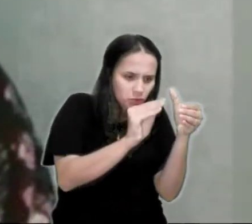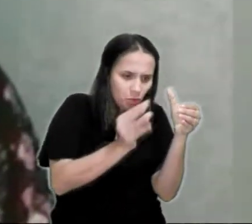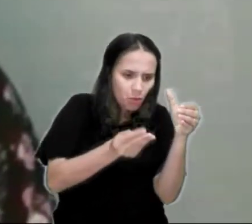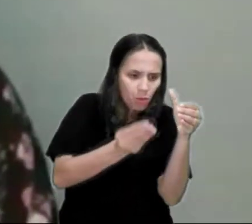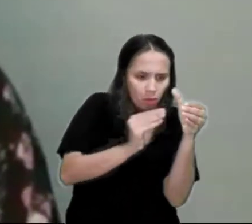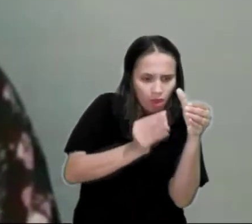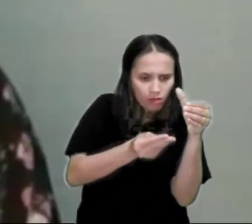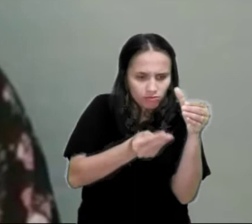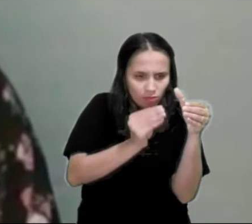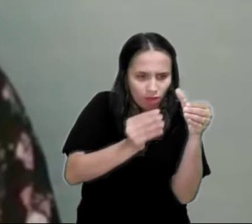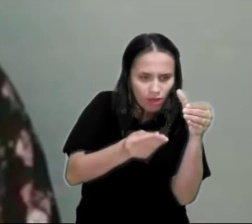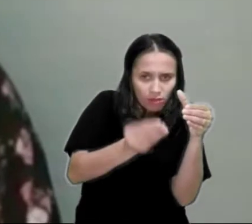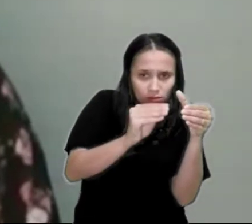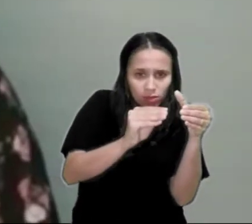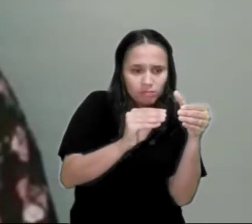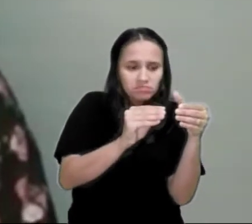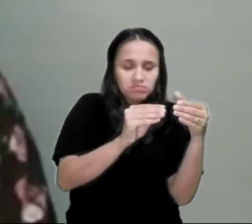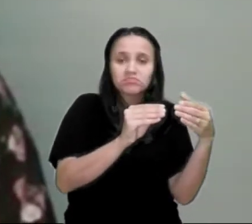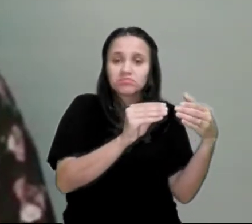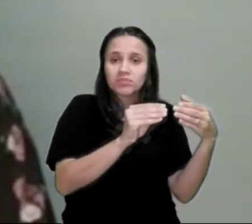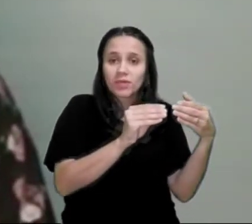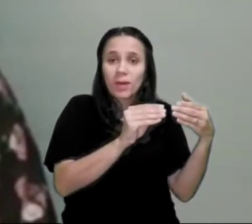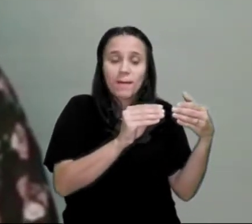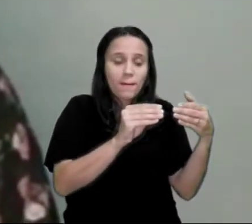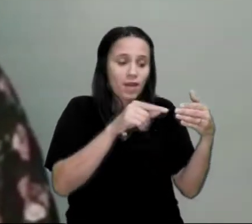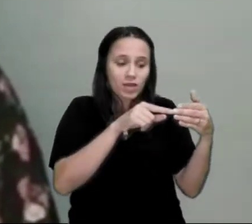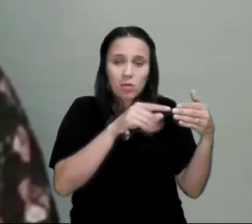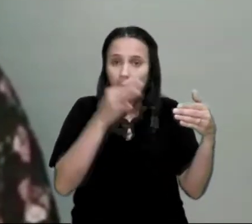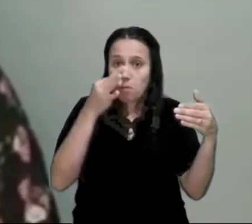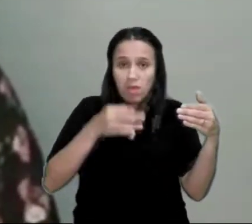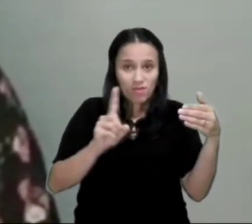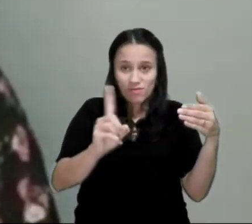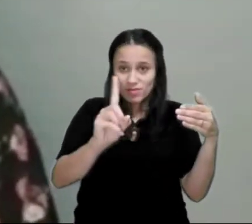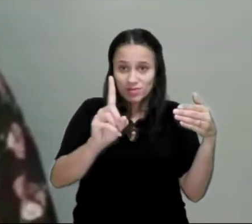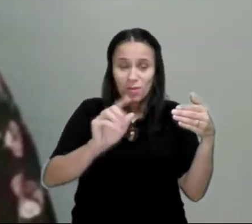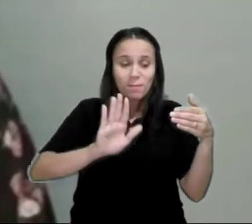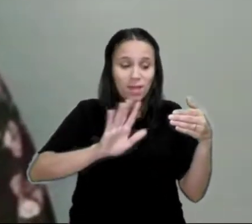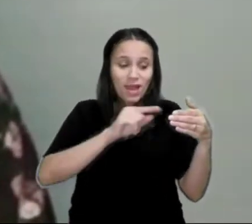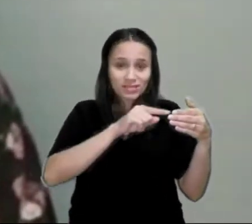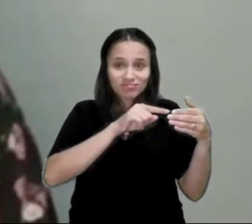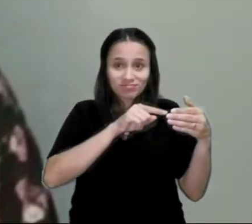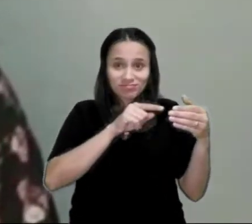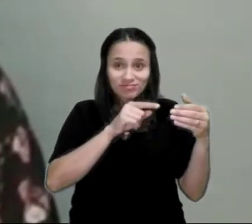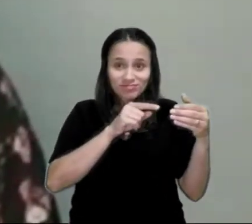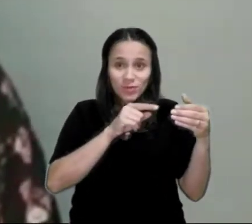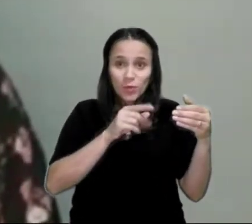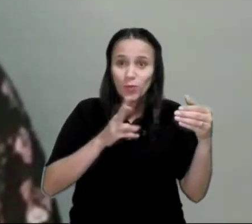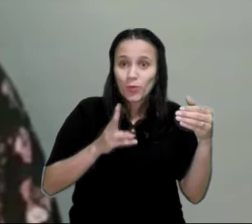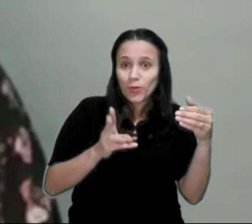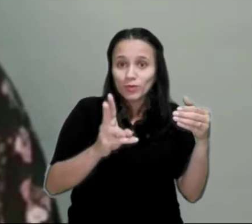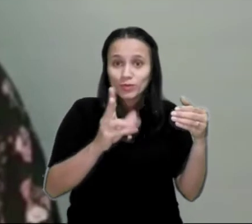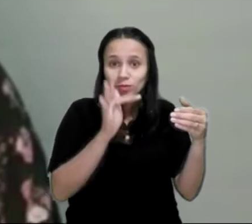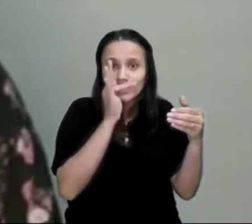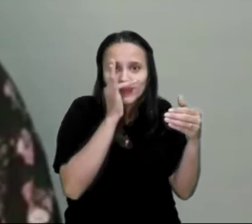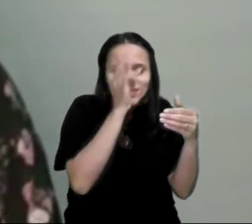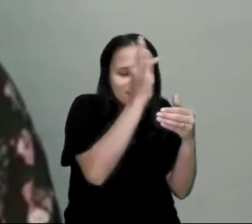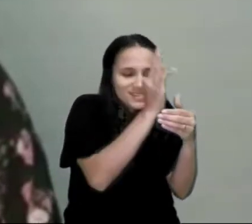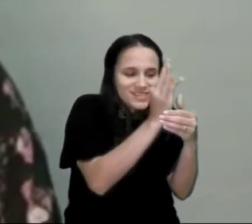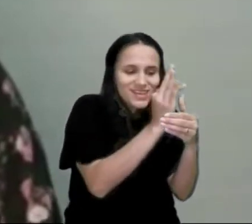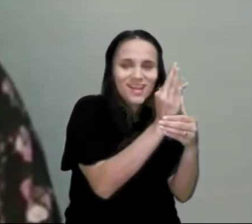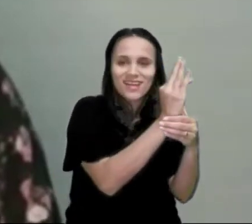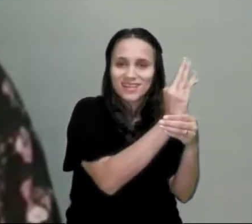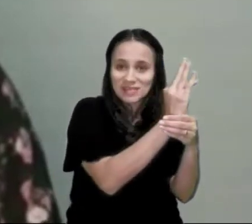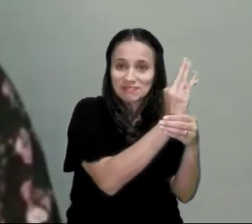ficou de uma forma perfeita, mas mesmo assim, aquele vaso ele cumpriu o seu papel, que era armazenar aquela